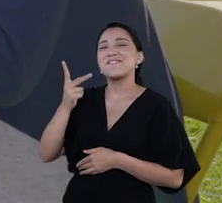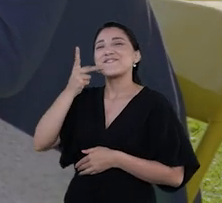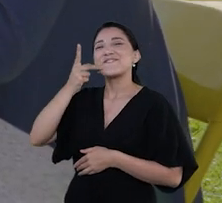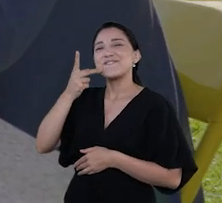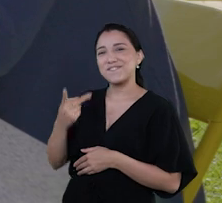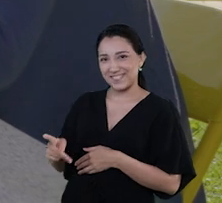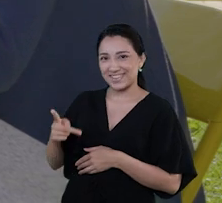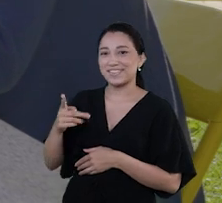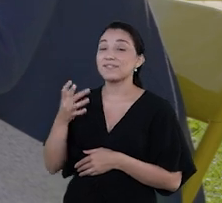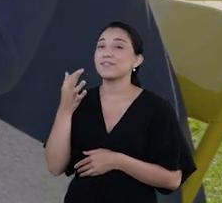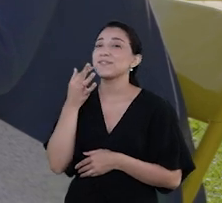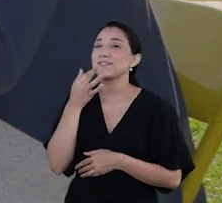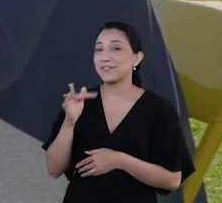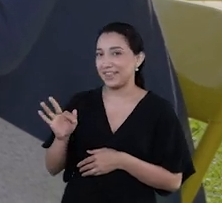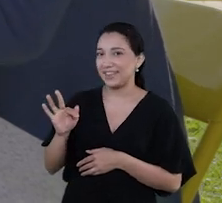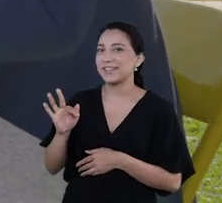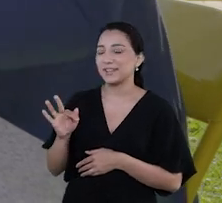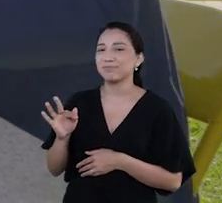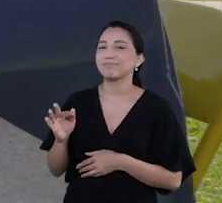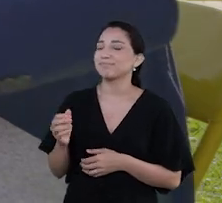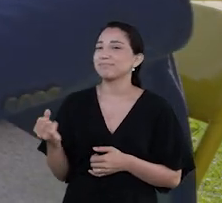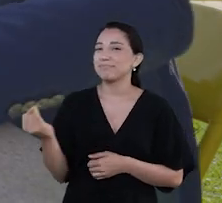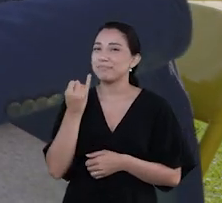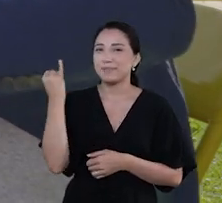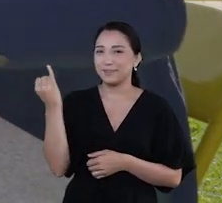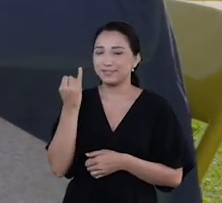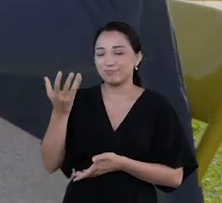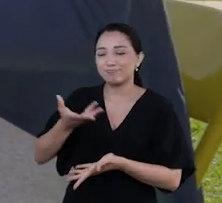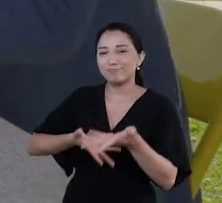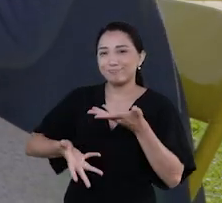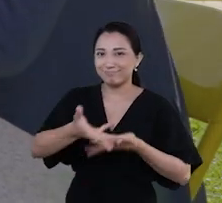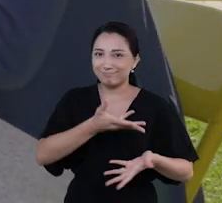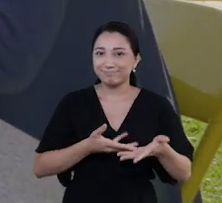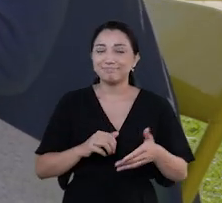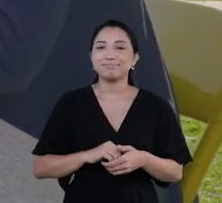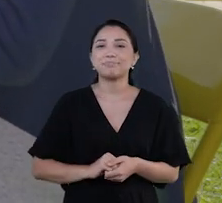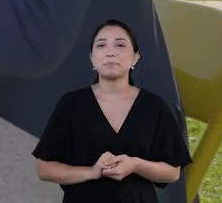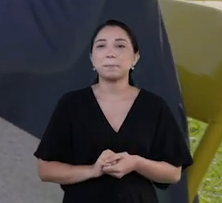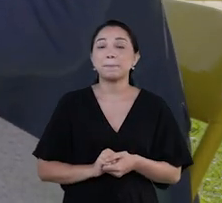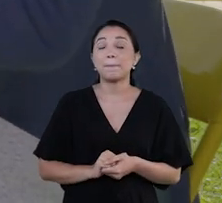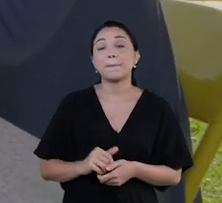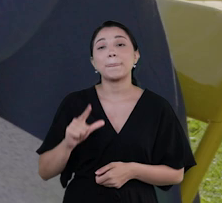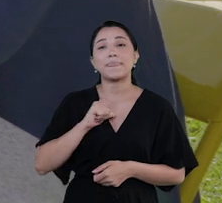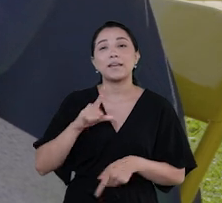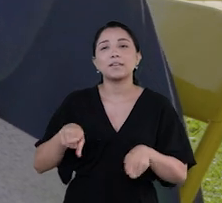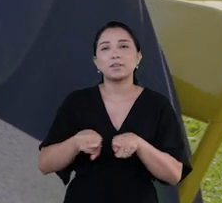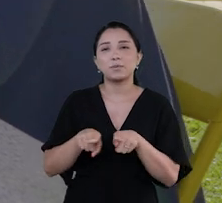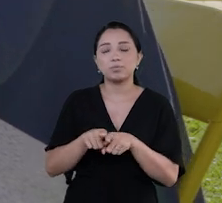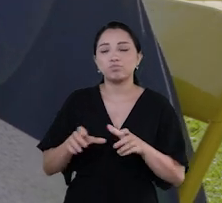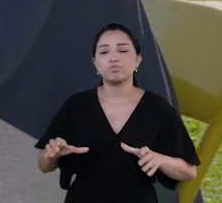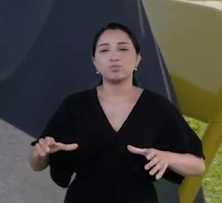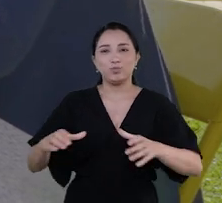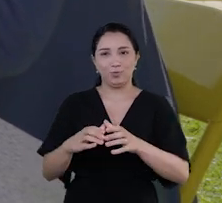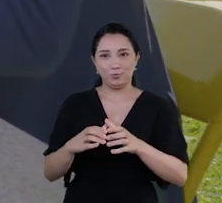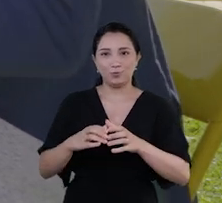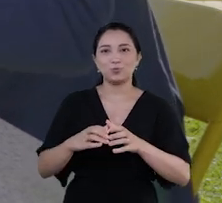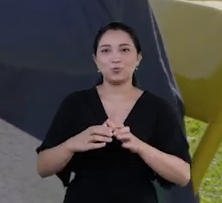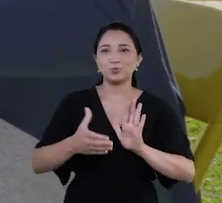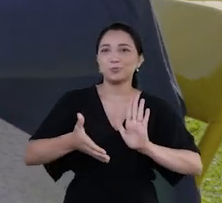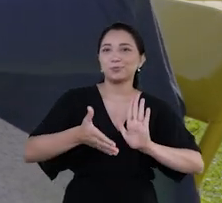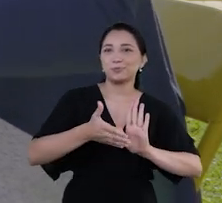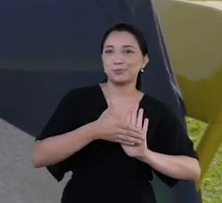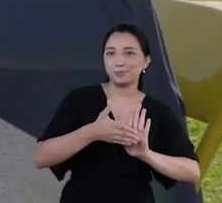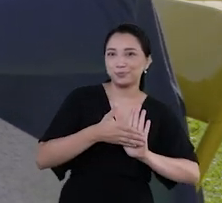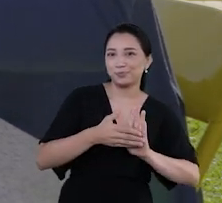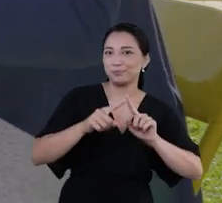de concreto a gente já tem essas ações um conjunto de outros programas e políticas como por exemplo energif que